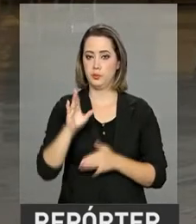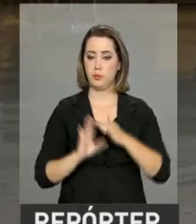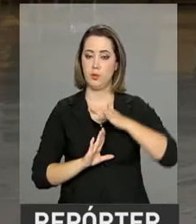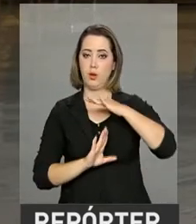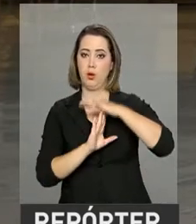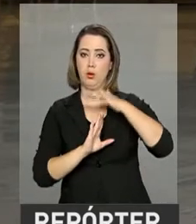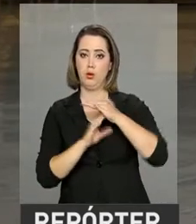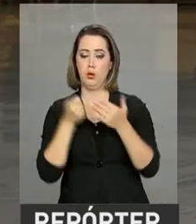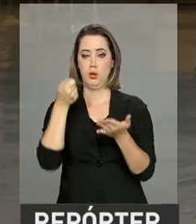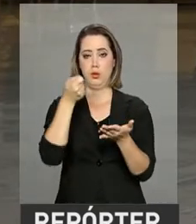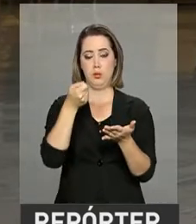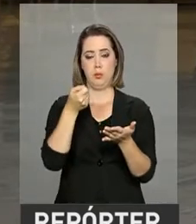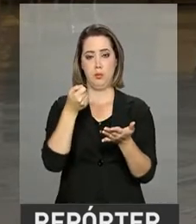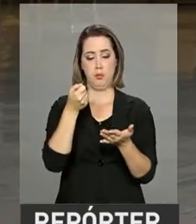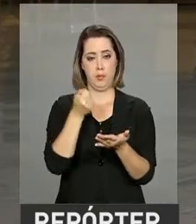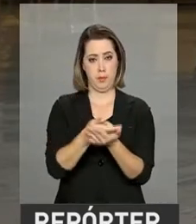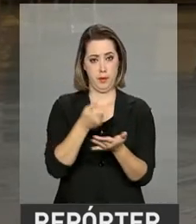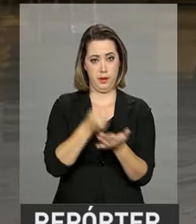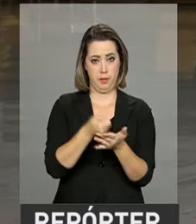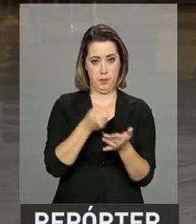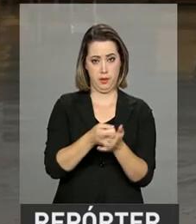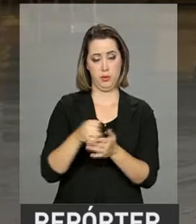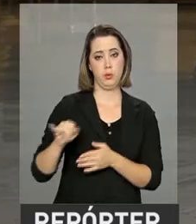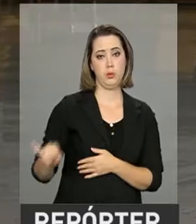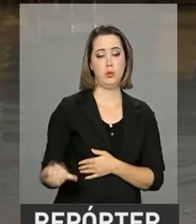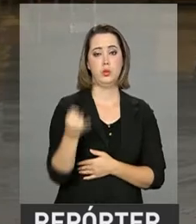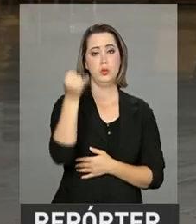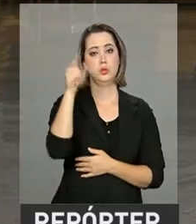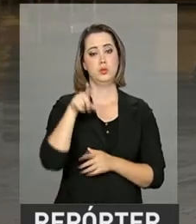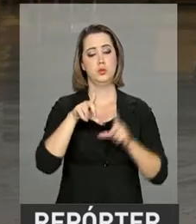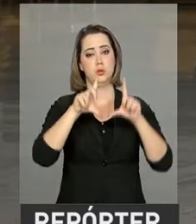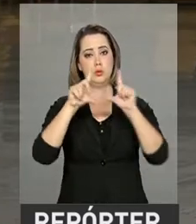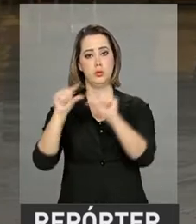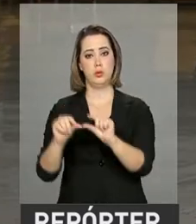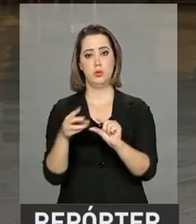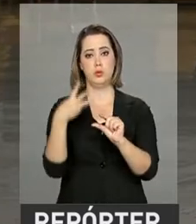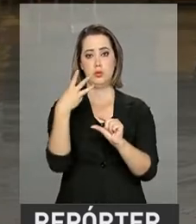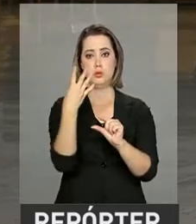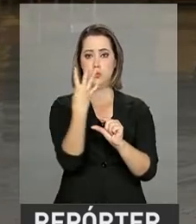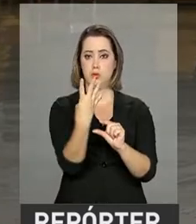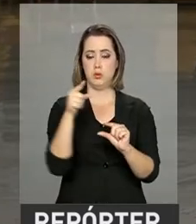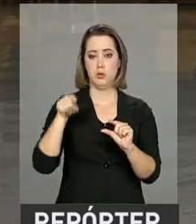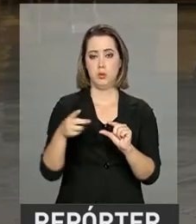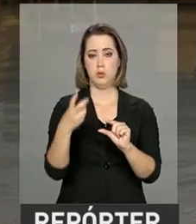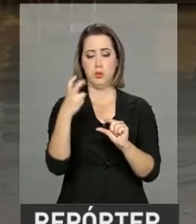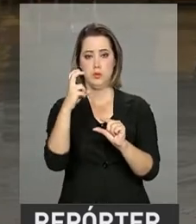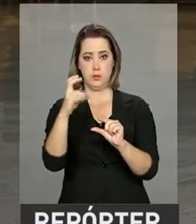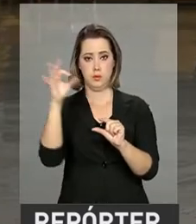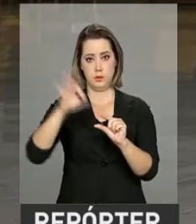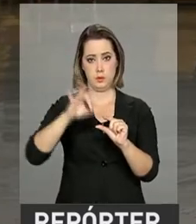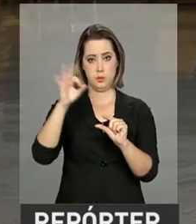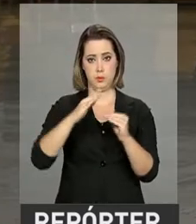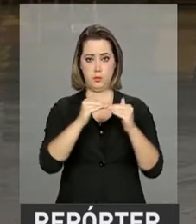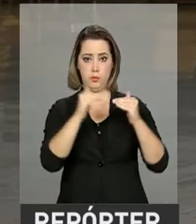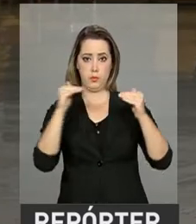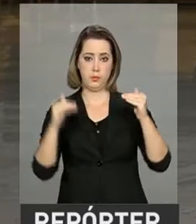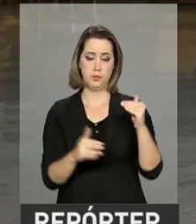para a cobrança de juros na modalidade do crédito consignado caiu de 34,5% para